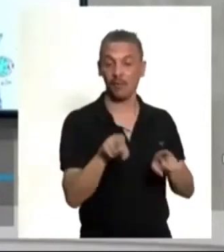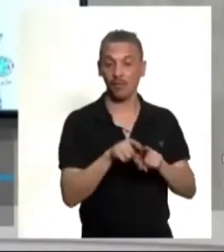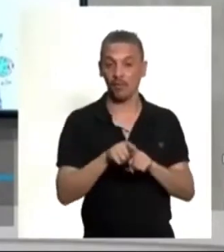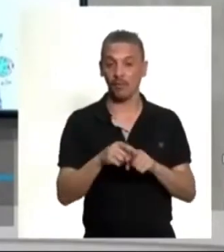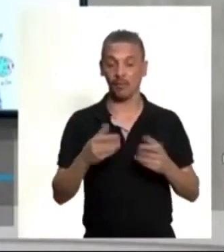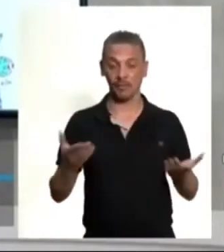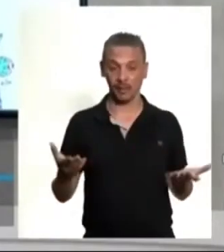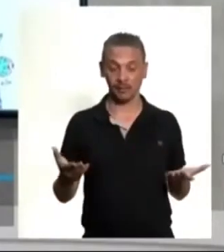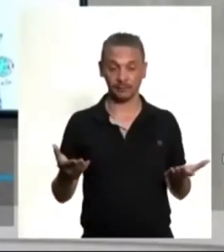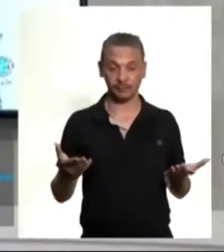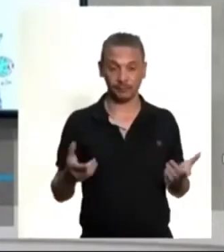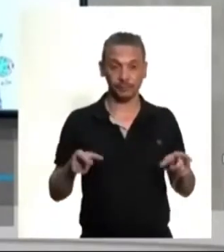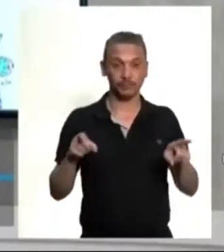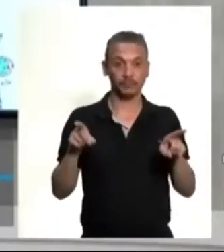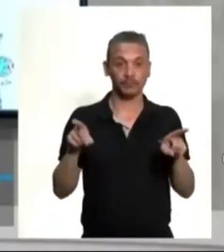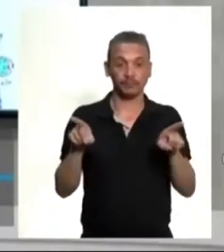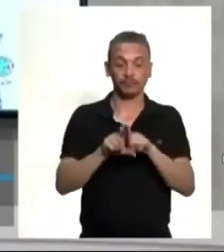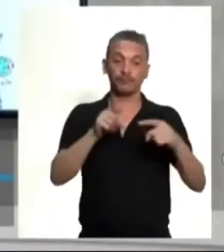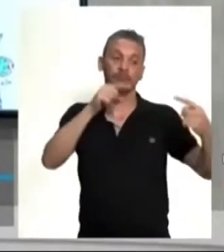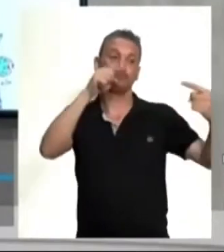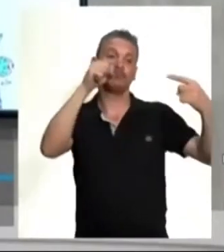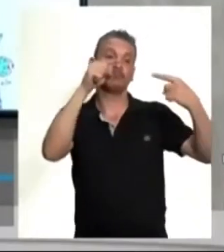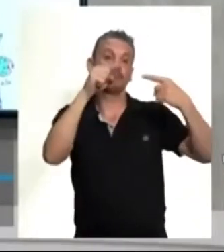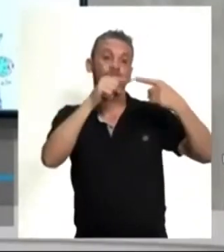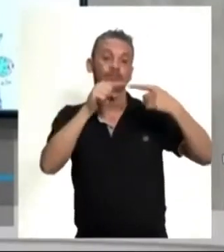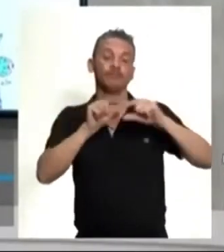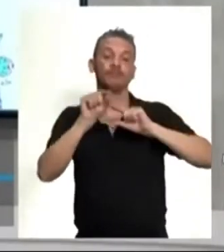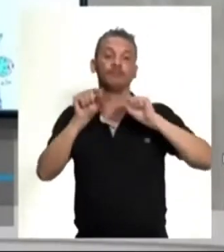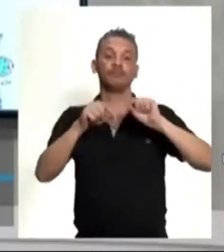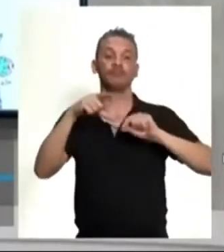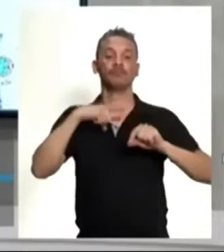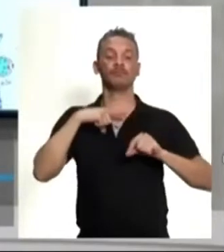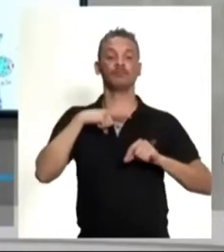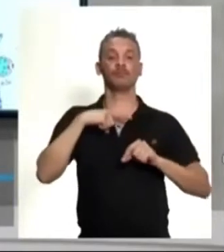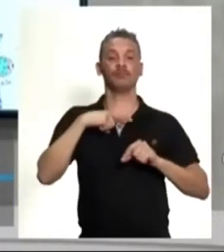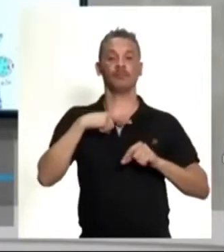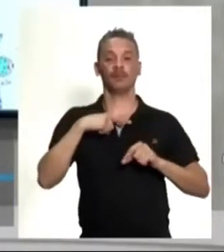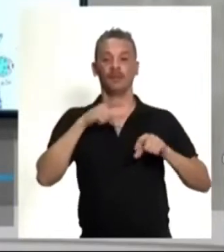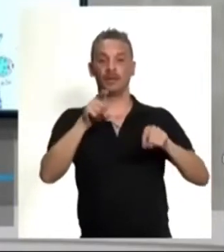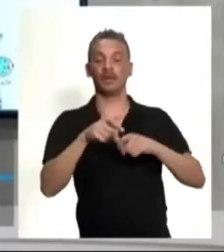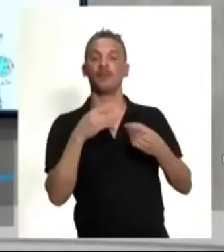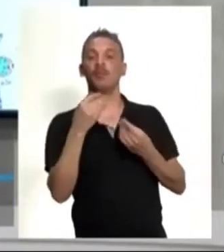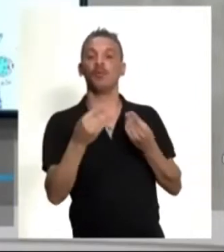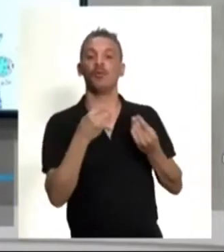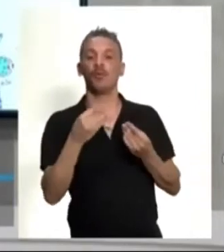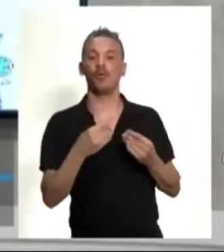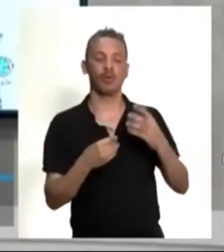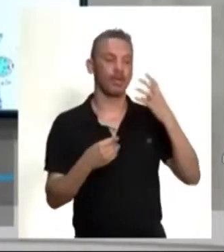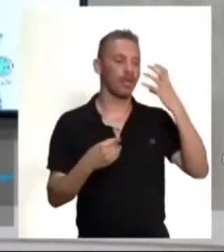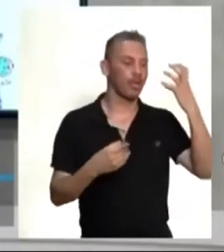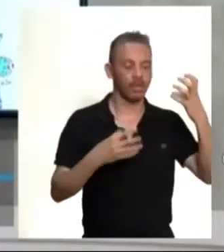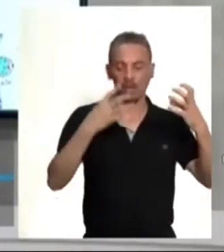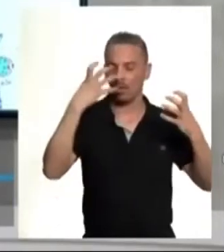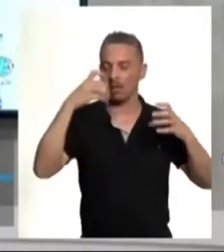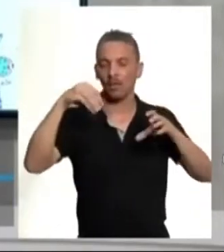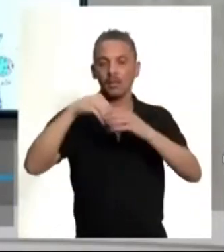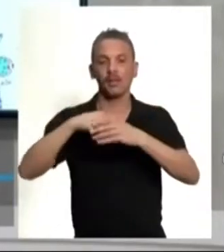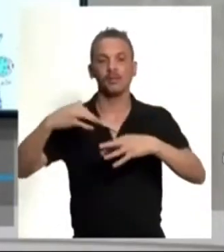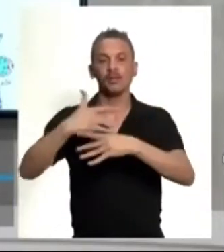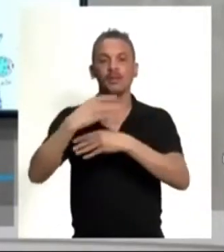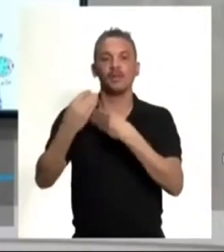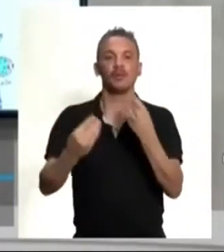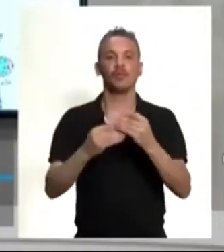êxodo rural, anote os fatores repulsivos no campo, os fatores atrativos na cidade. Você vai ter um